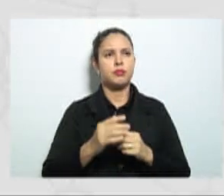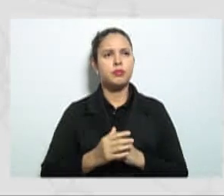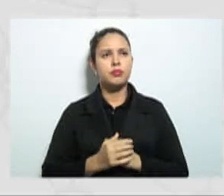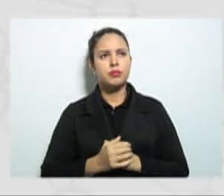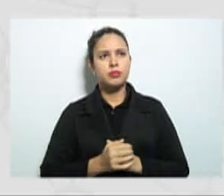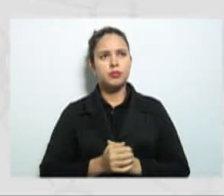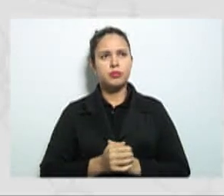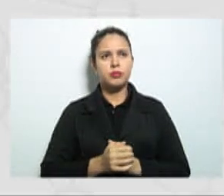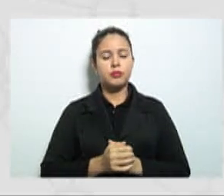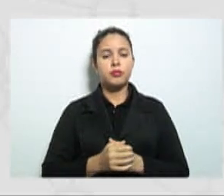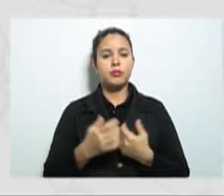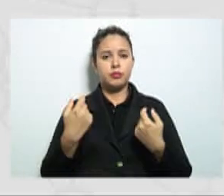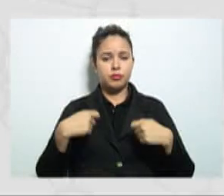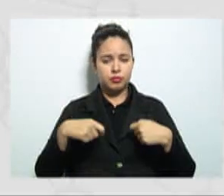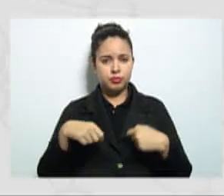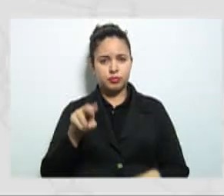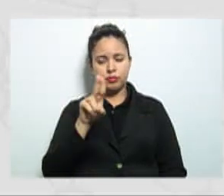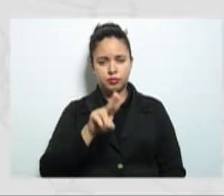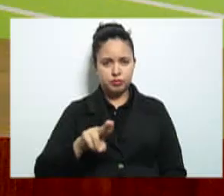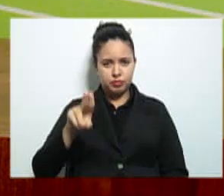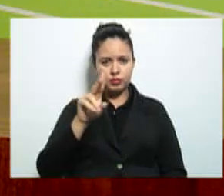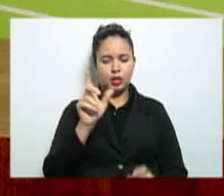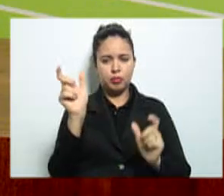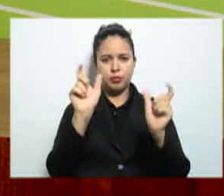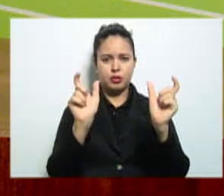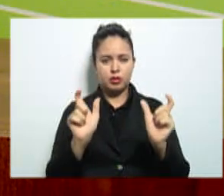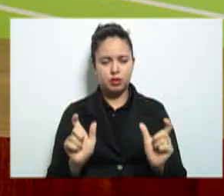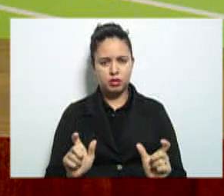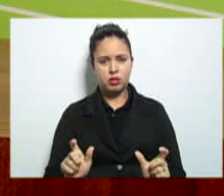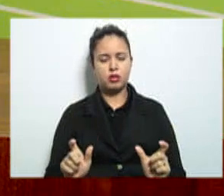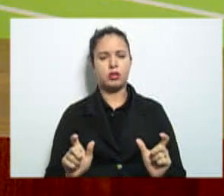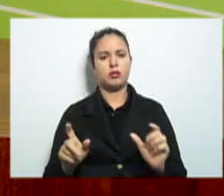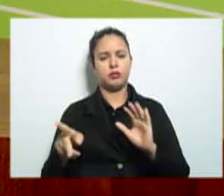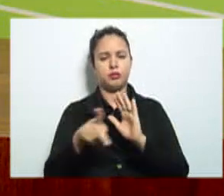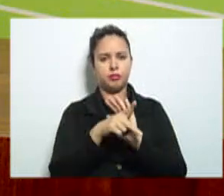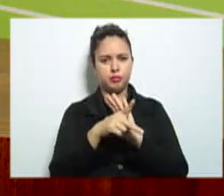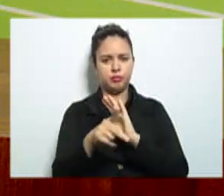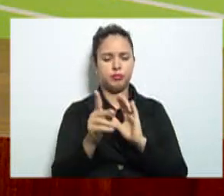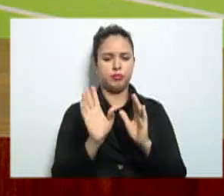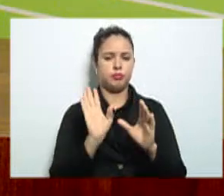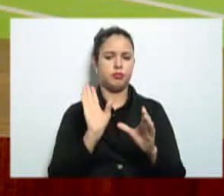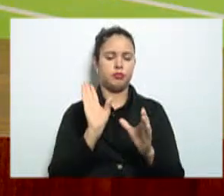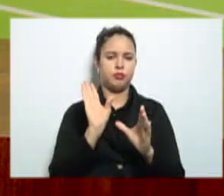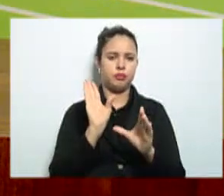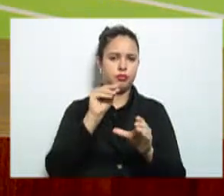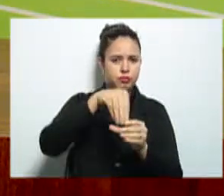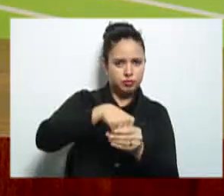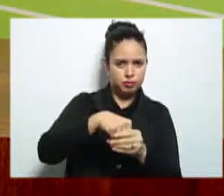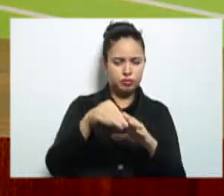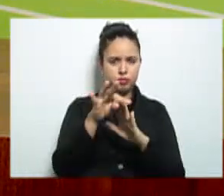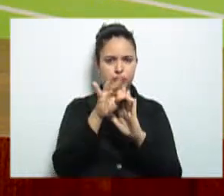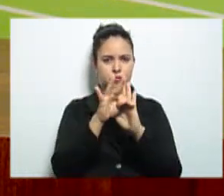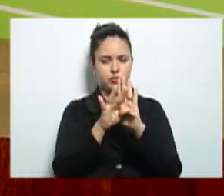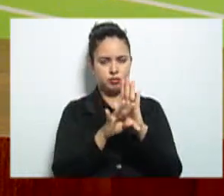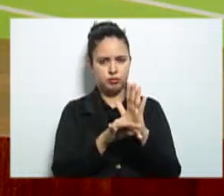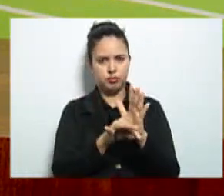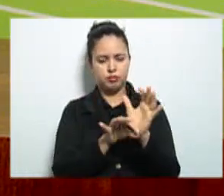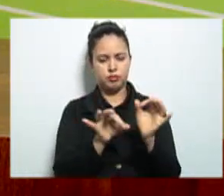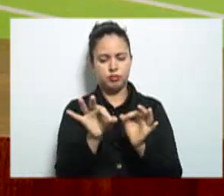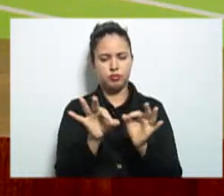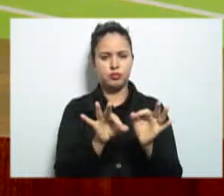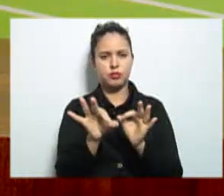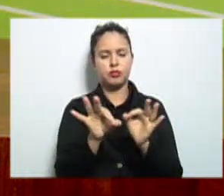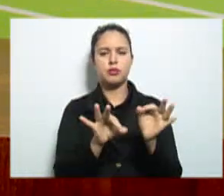estudos. Então, nós precisamos utilizar desses elementos no decorrer do nosso texto, na formulação. Por isso, é bom a gente